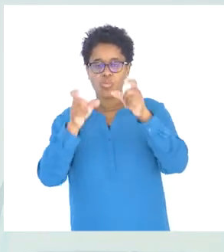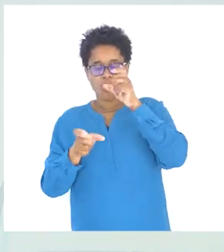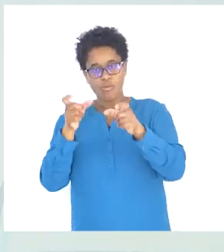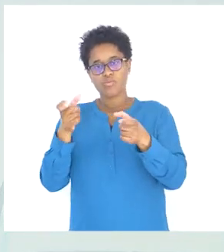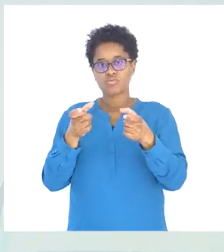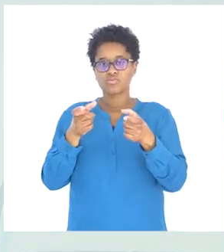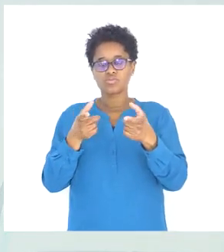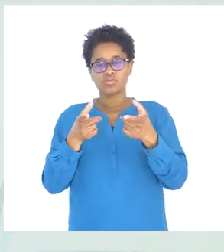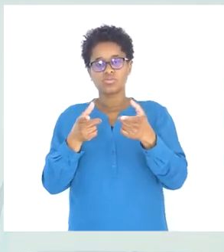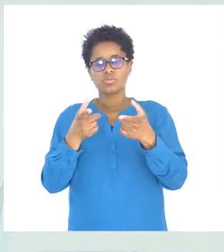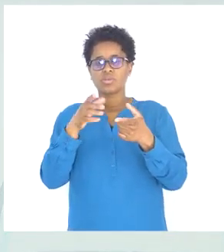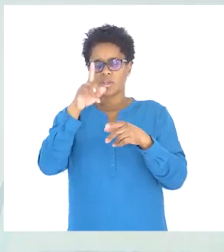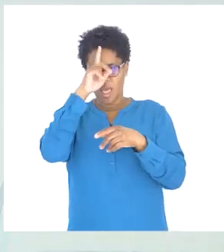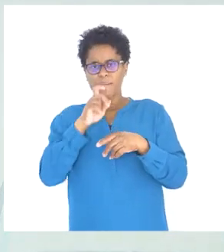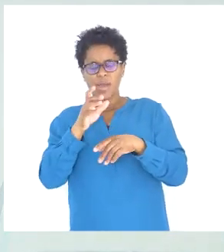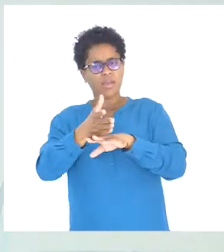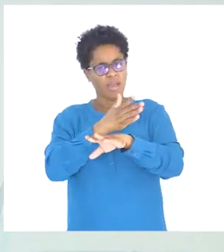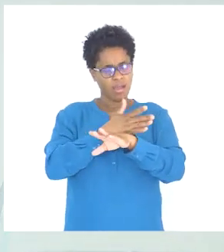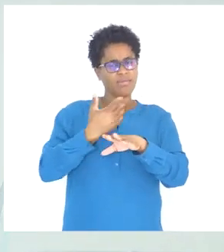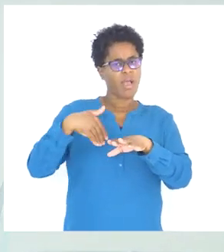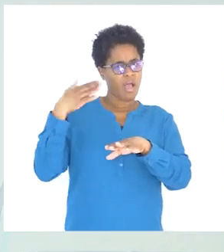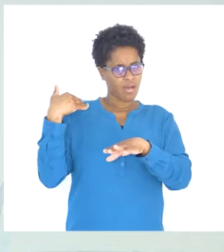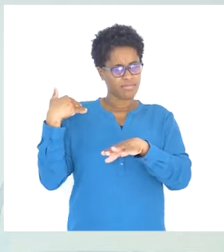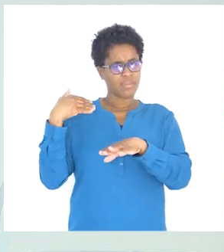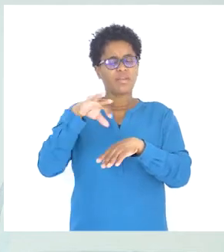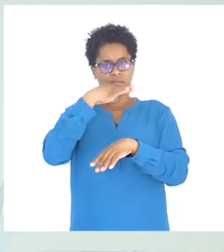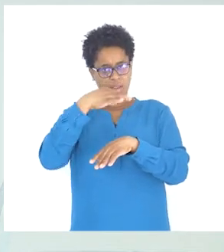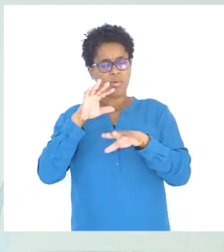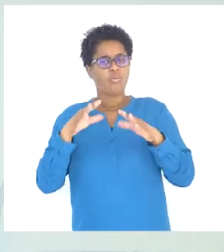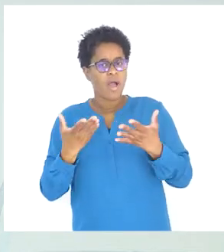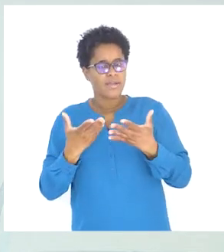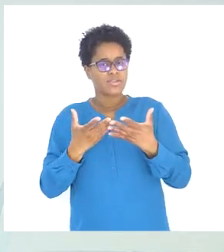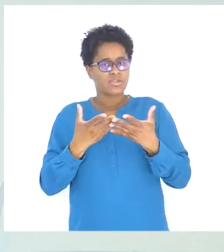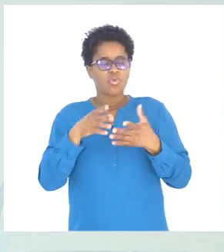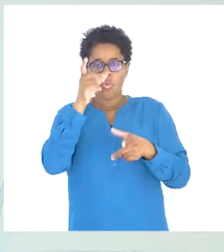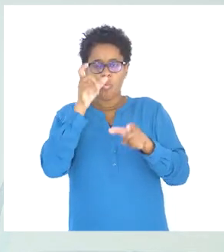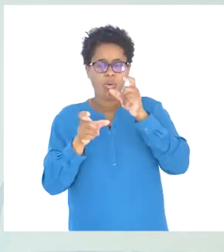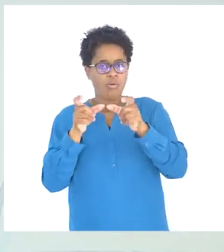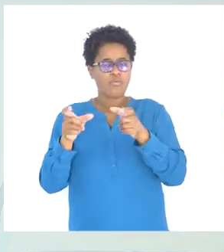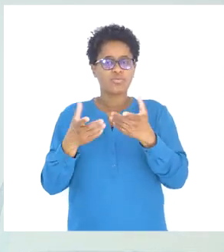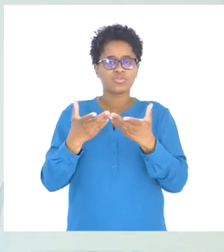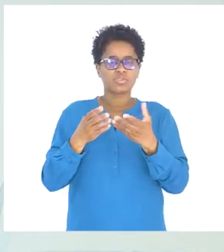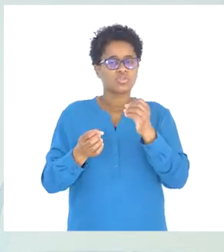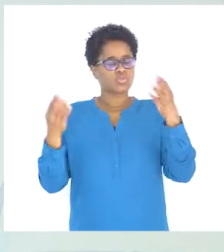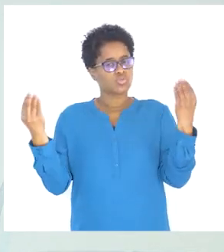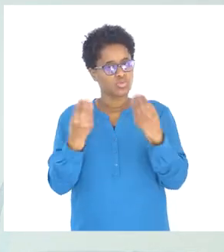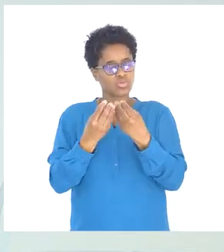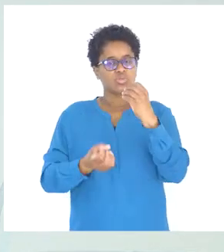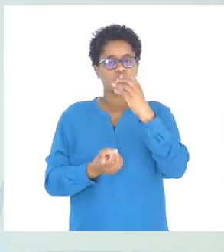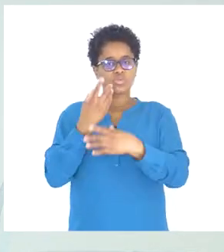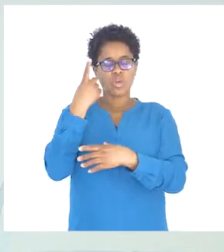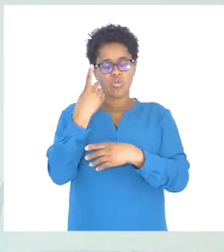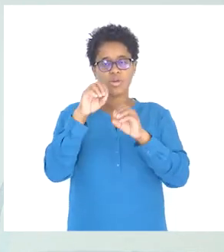união dos povos. Estão a lembrar que nós já temos falado. Quais são os povos? É que uniram, é que deu